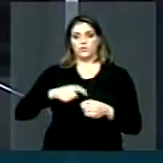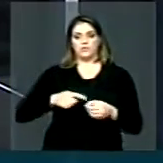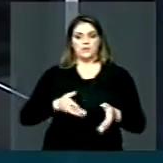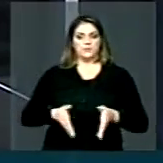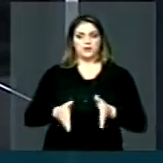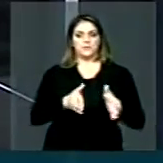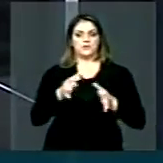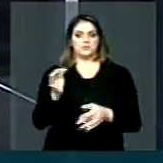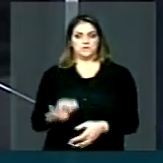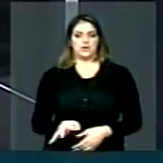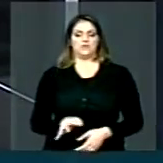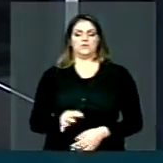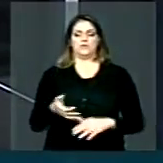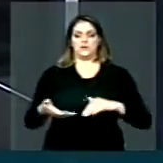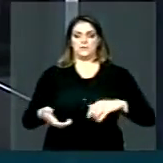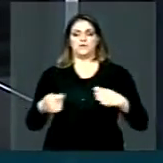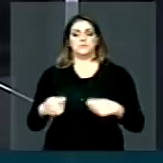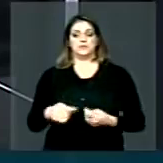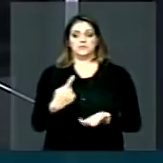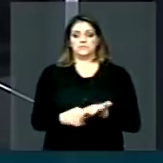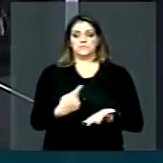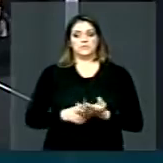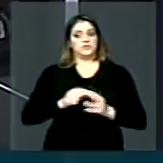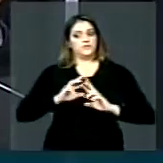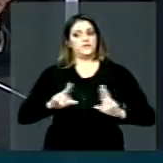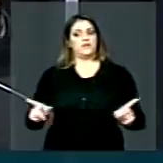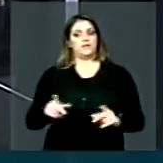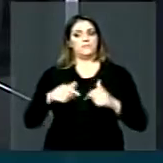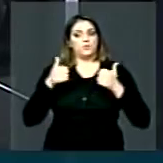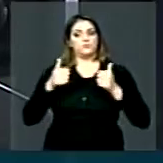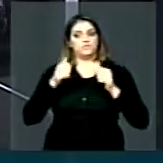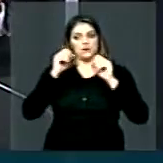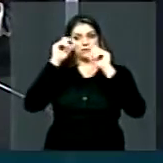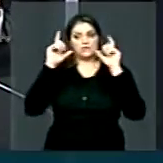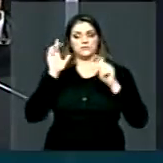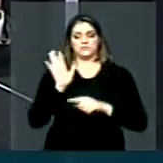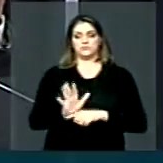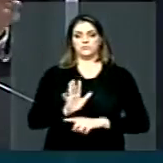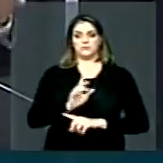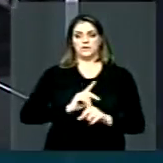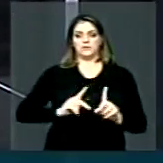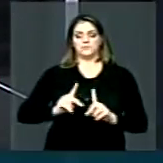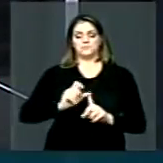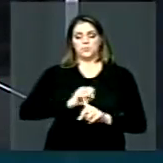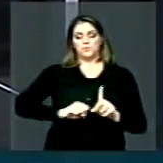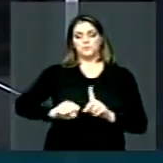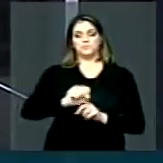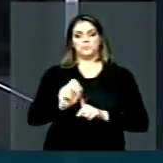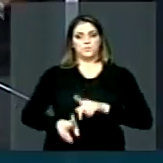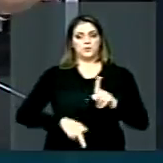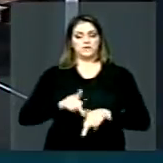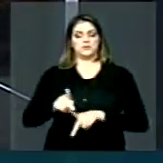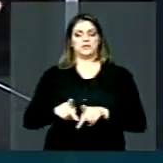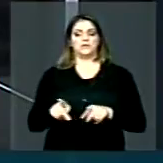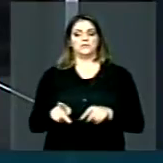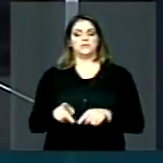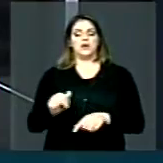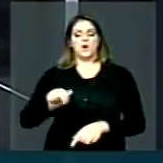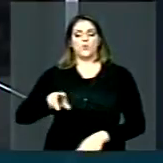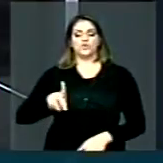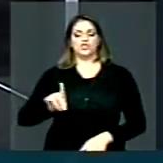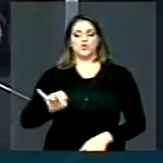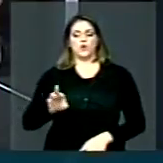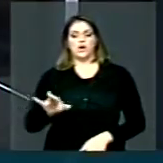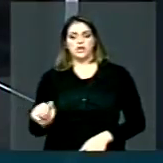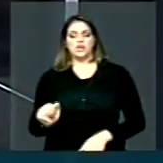O Congresso precisa ter outra agenda positiva, agenda da reforma política, agenda da auditoria da dívida